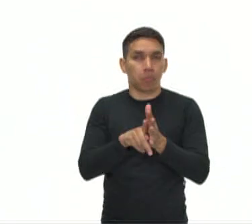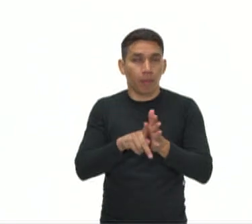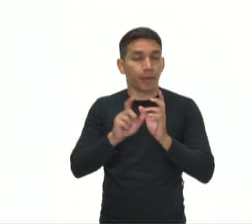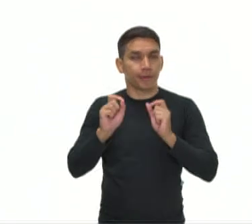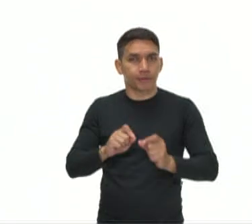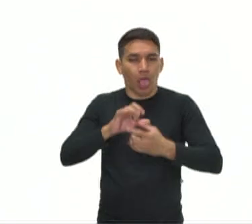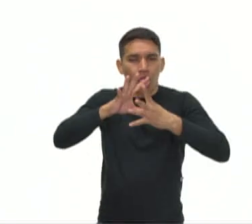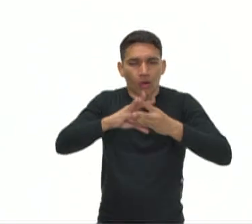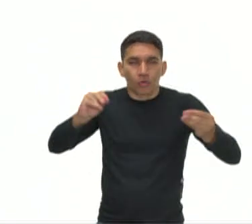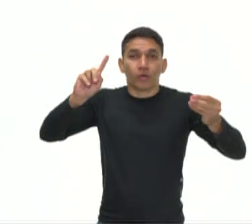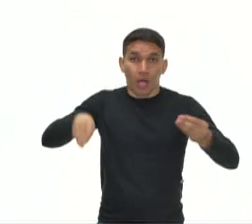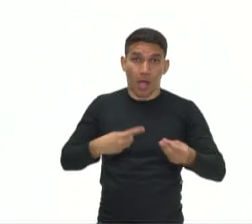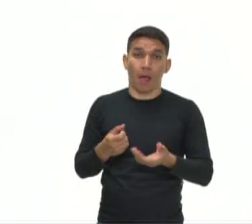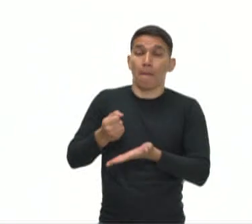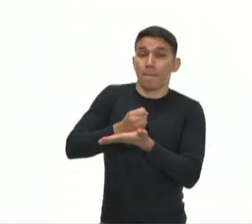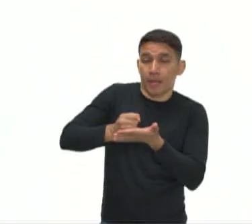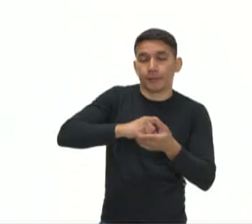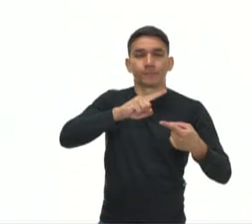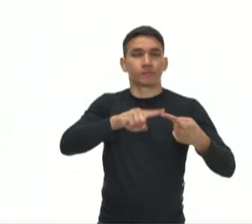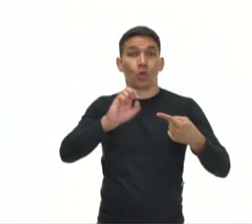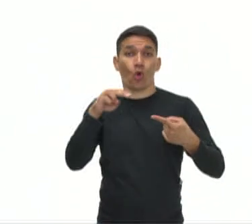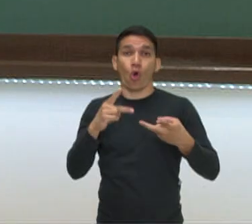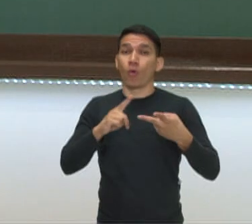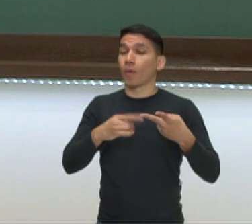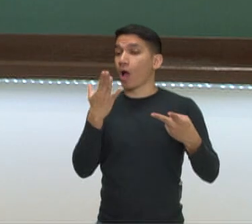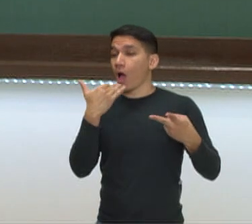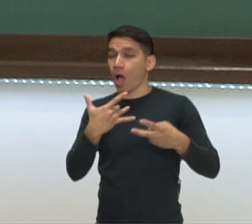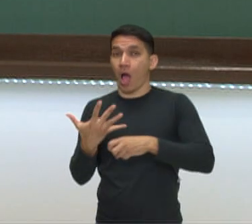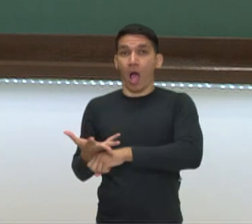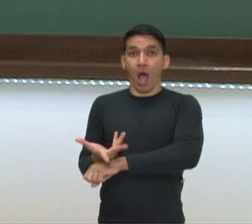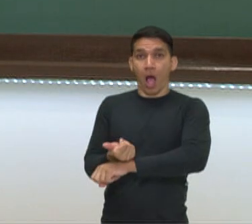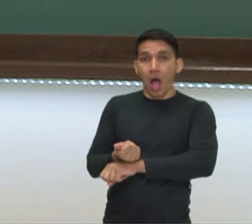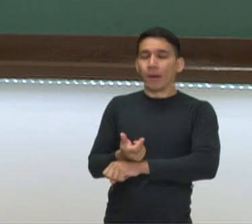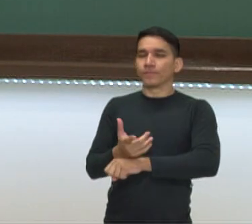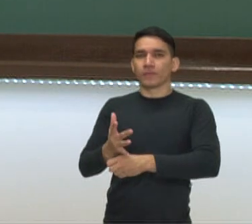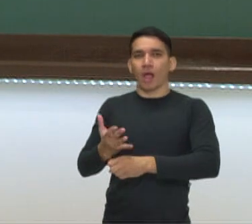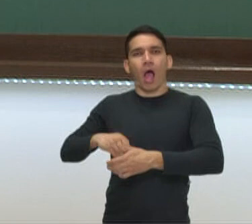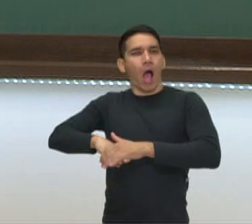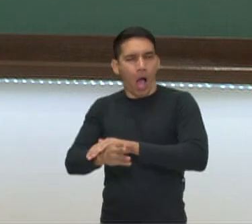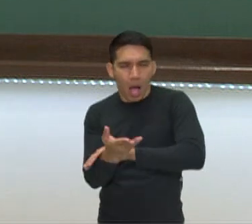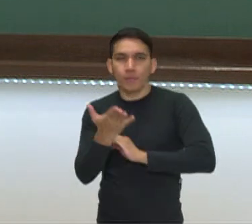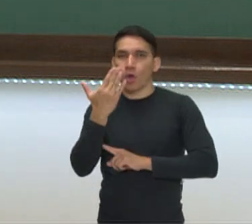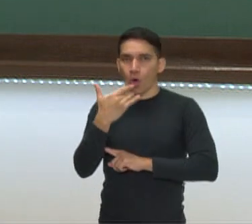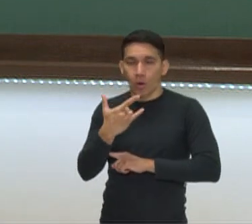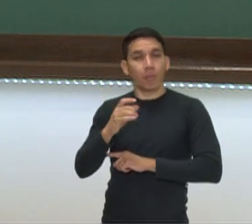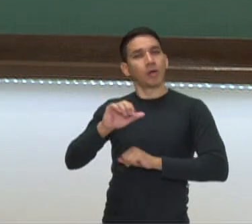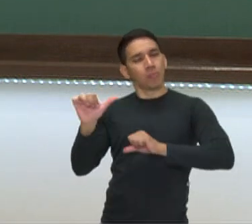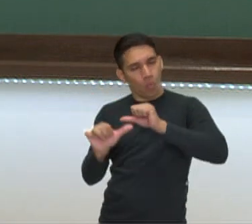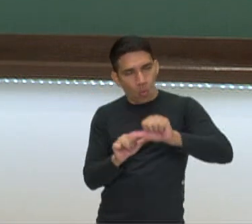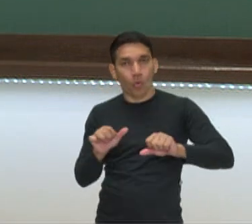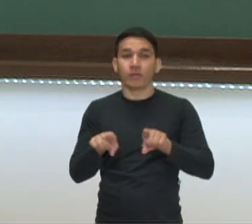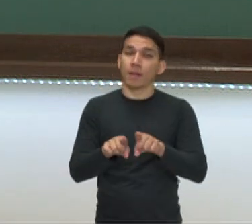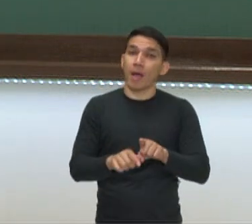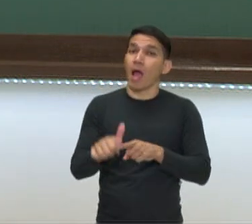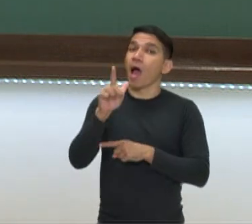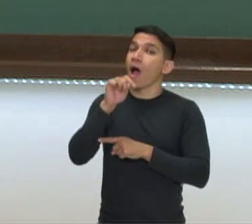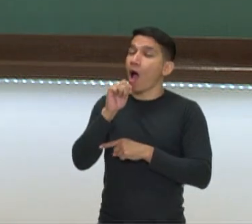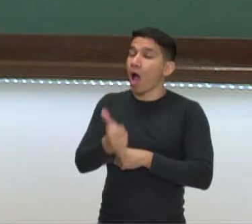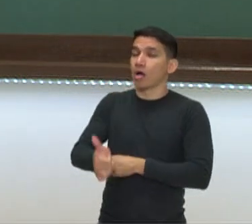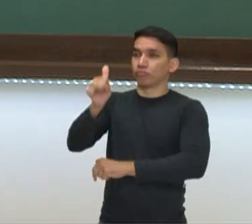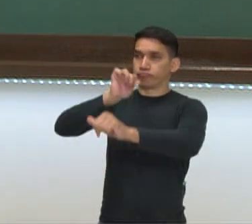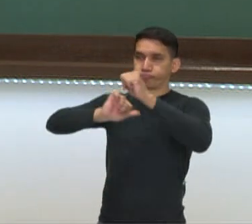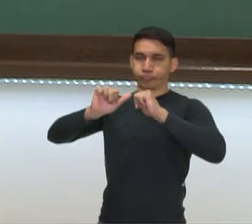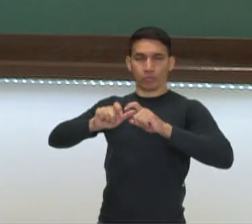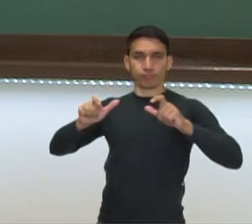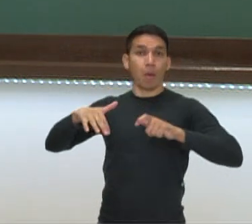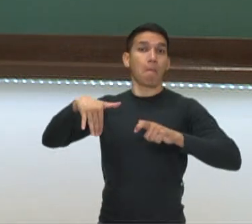uma mudança nos hábitos alimentares, aumentando a ingestão de água e, em alguns casos, dependendo do